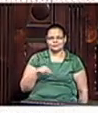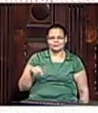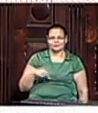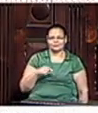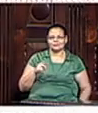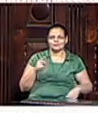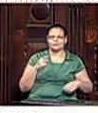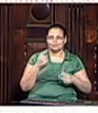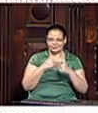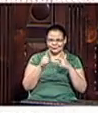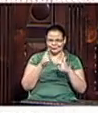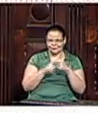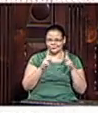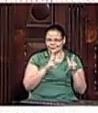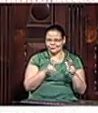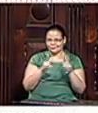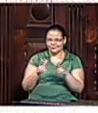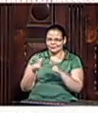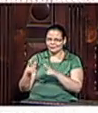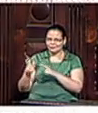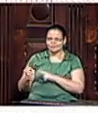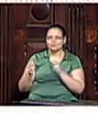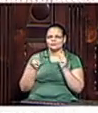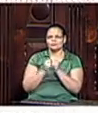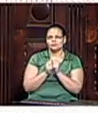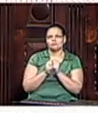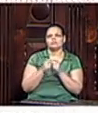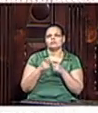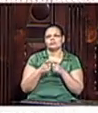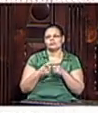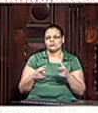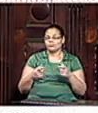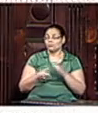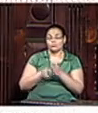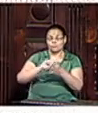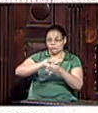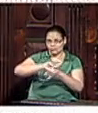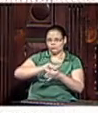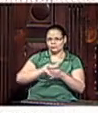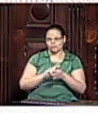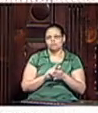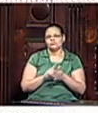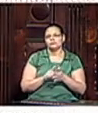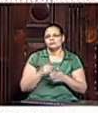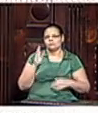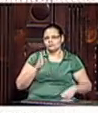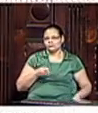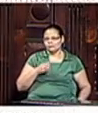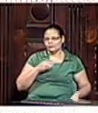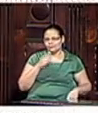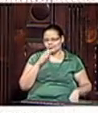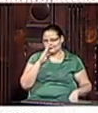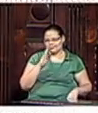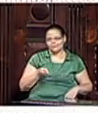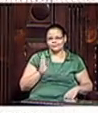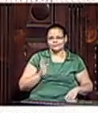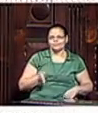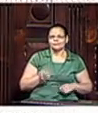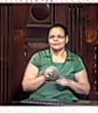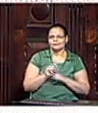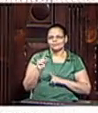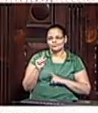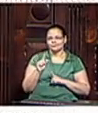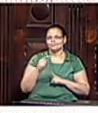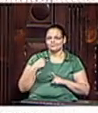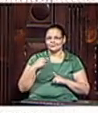os mesmos problemas. Então, junto ou antes dessa direta já, que haja uma profunda reforma política e eleitoral. Aí